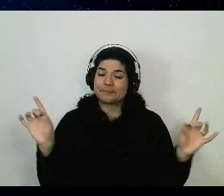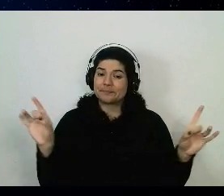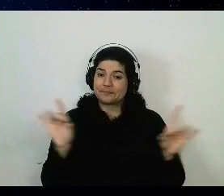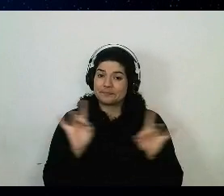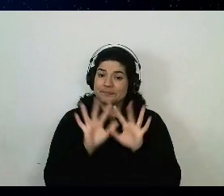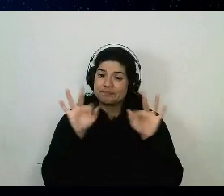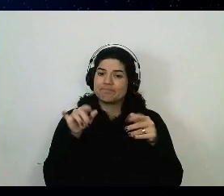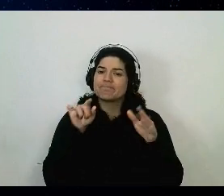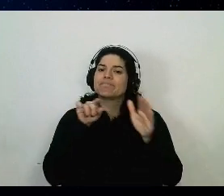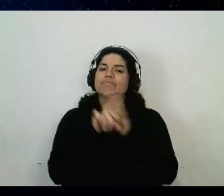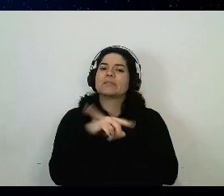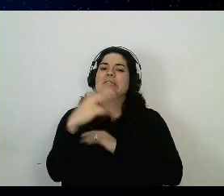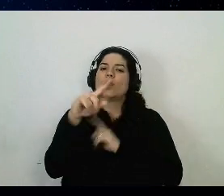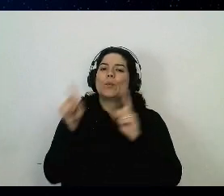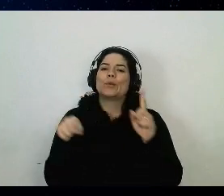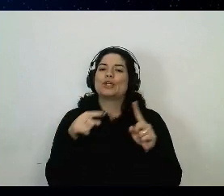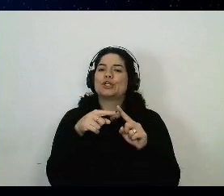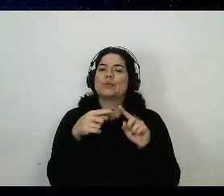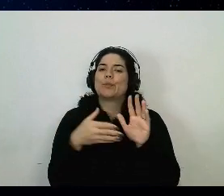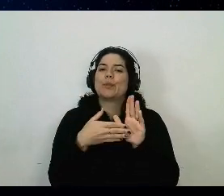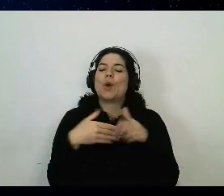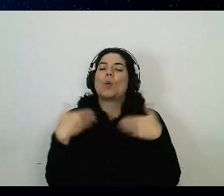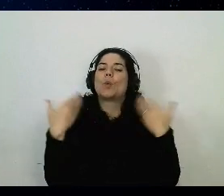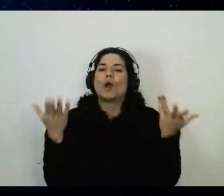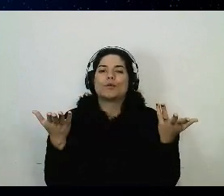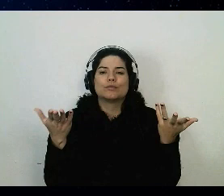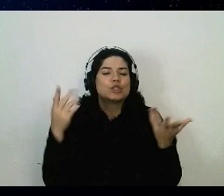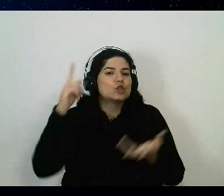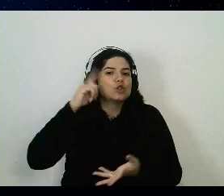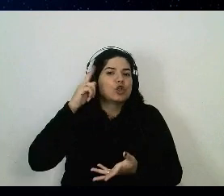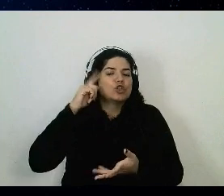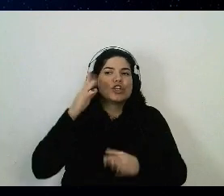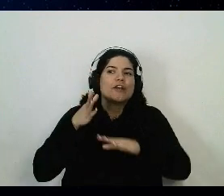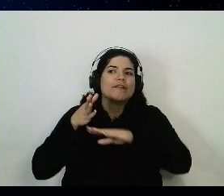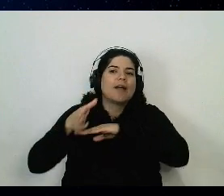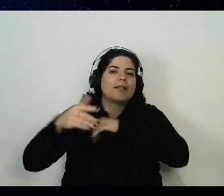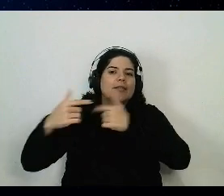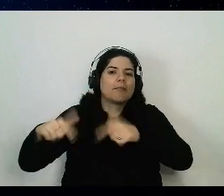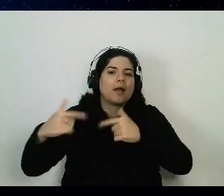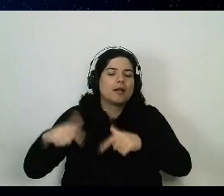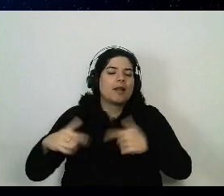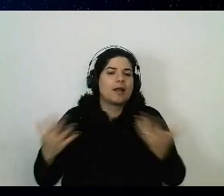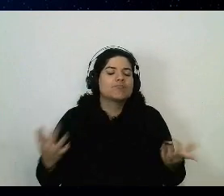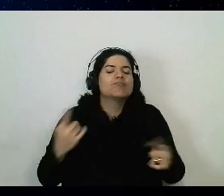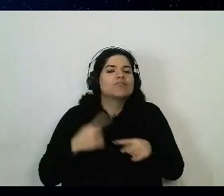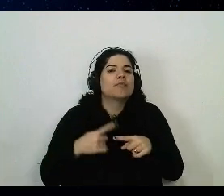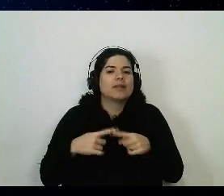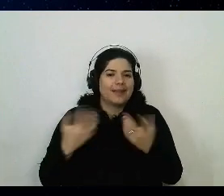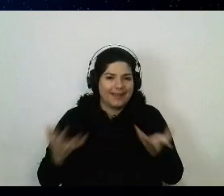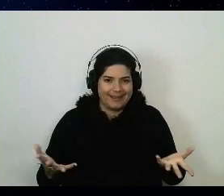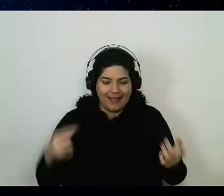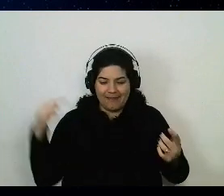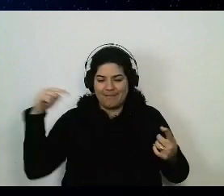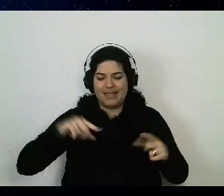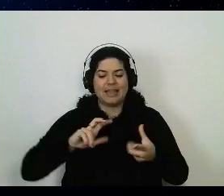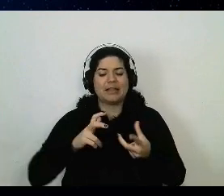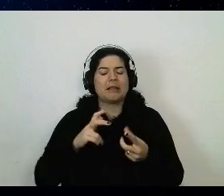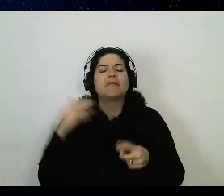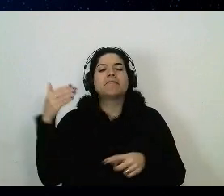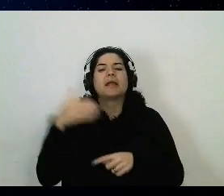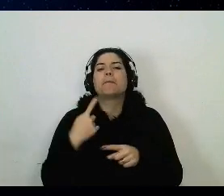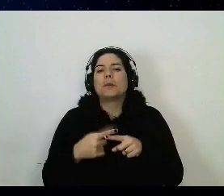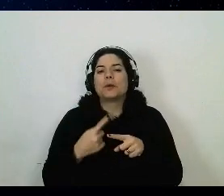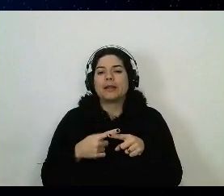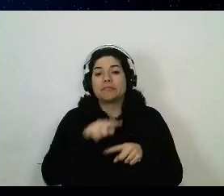qual é o propósito de vocês? O que move vocês todo dia para sair da cama e estarem aqui com a gente no TDC? E aí fica essa reflexão para